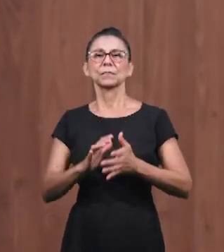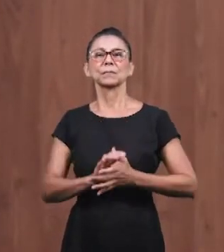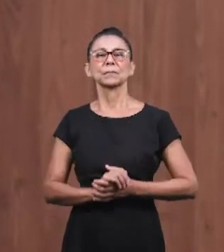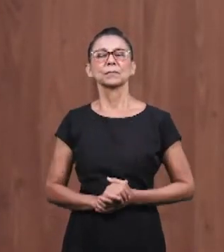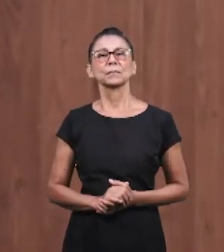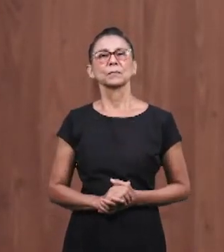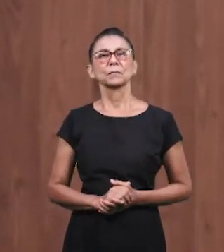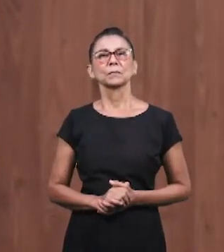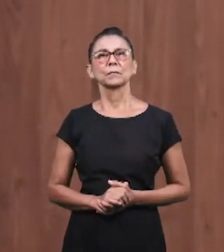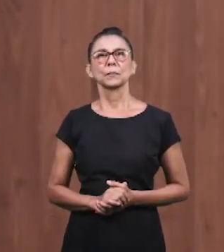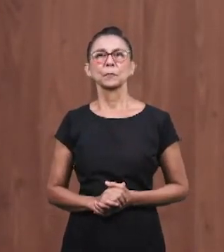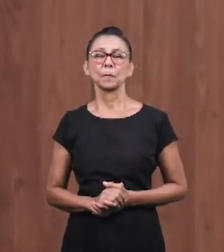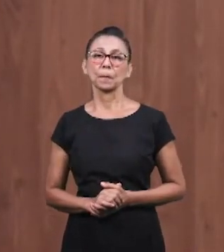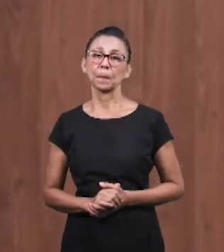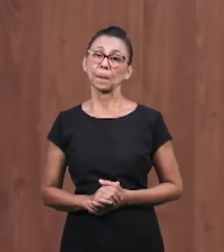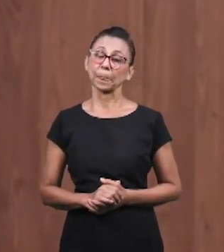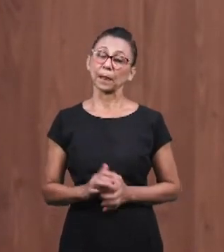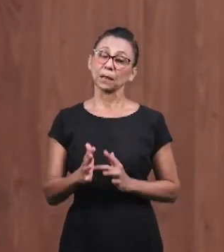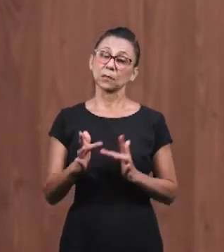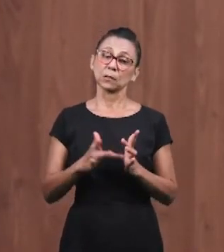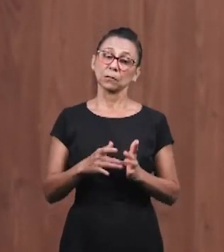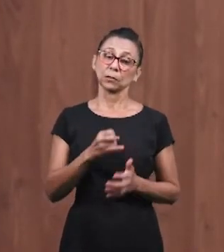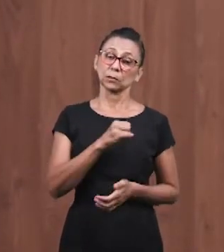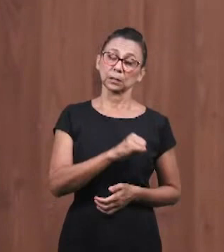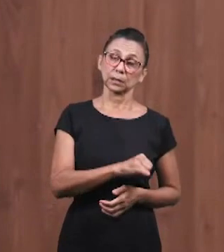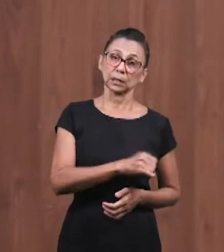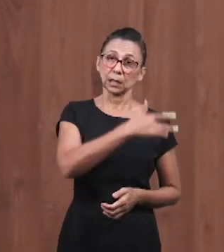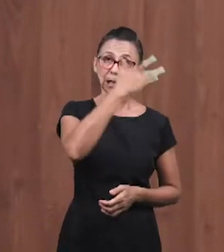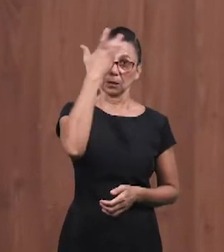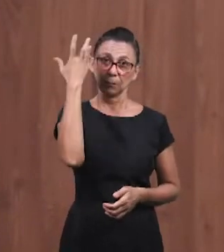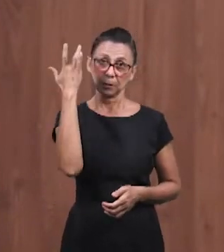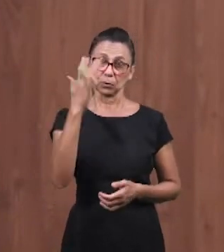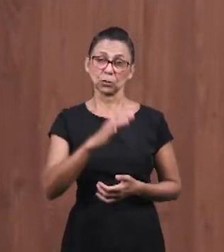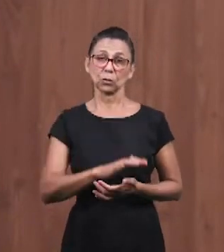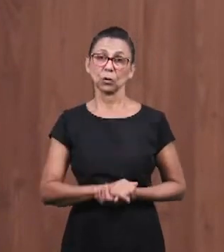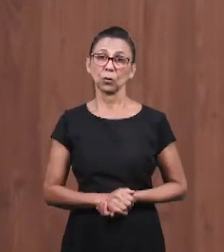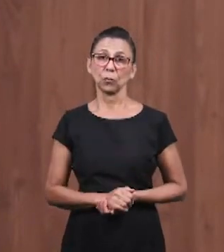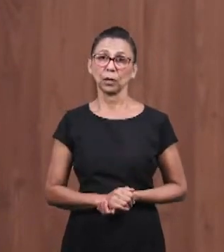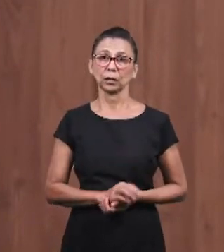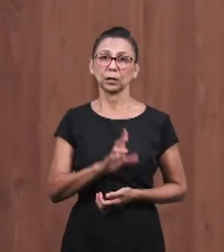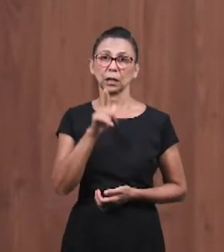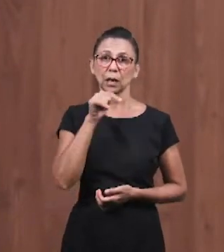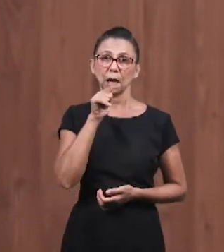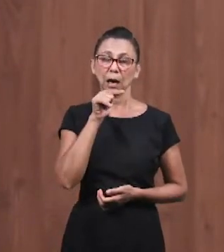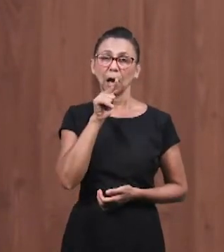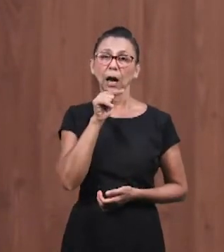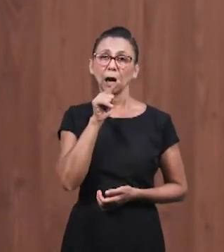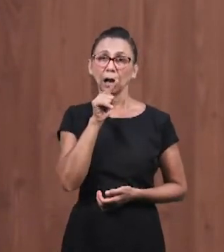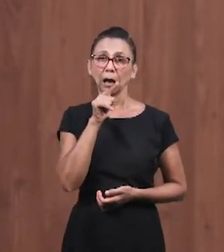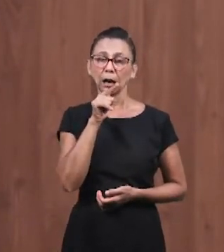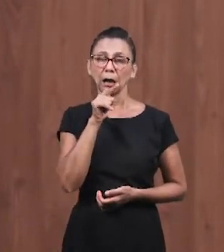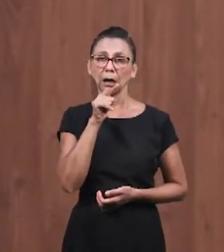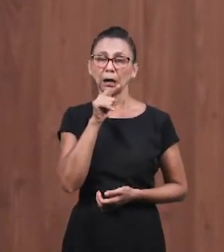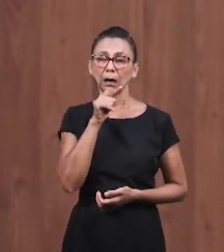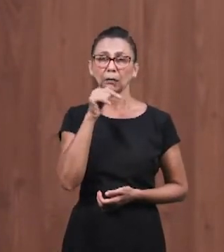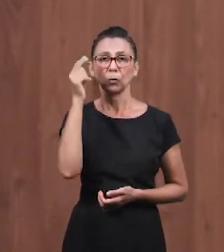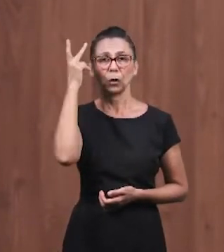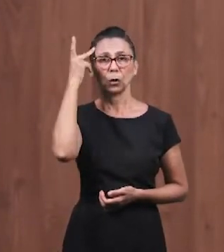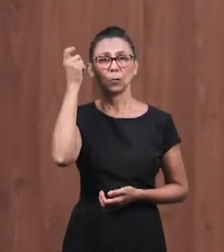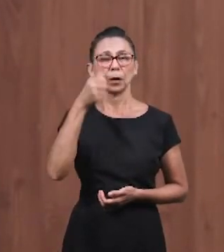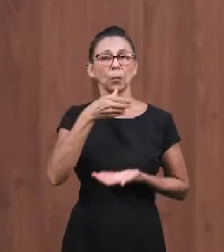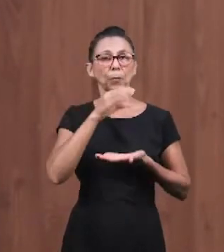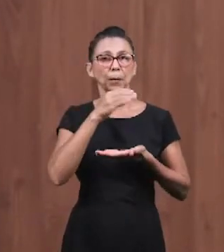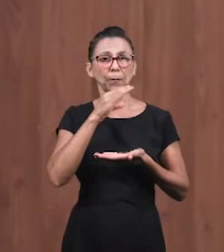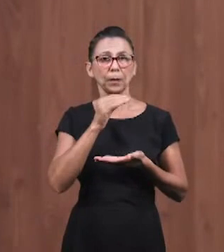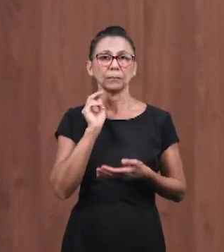pela irmã. Então ele disse, aquele que beber desta água, da quarta medida, tornará a ter sede. Mas o que beber da água que eu